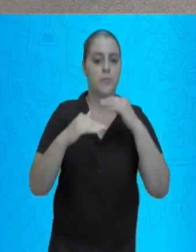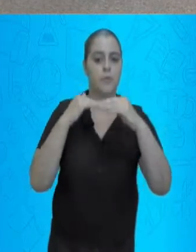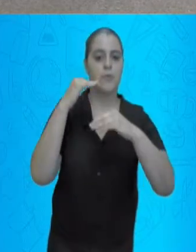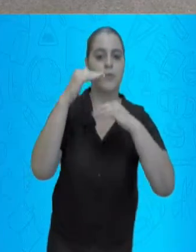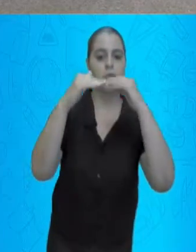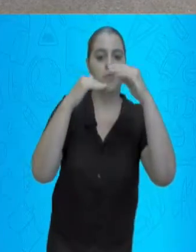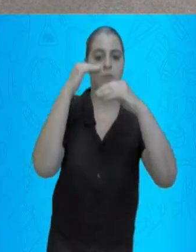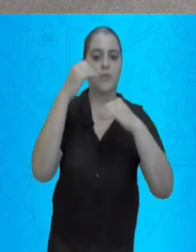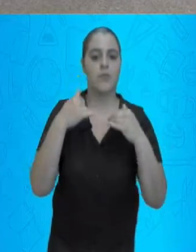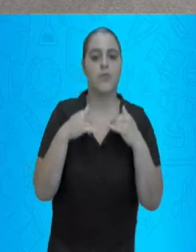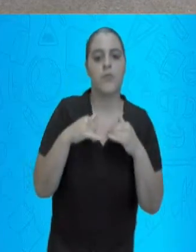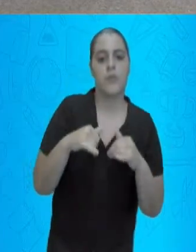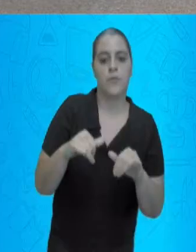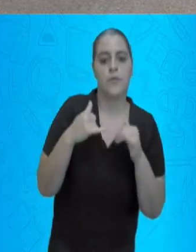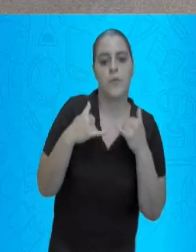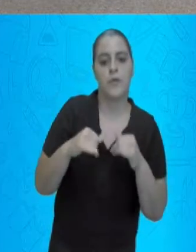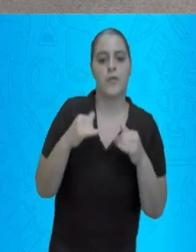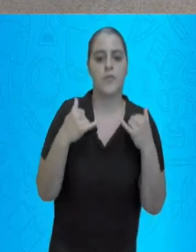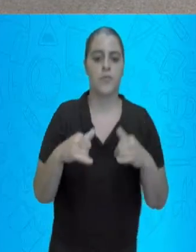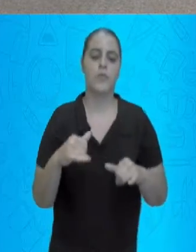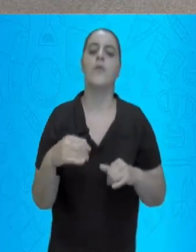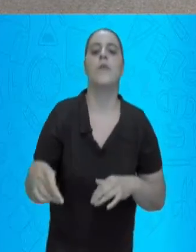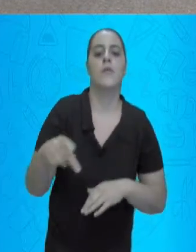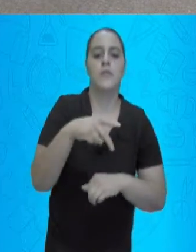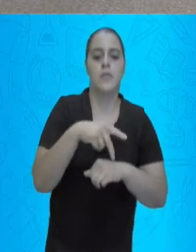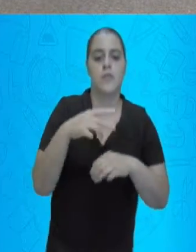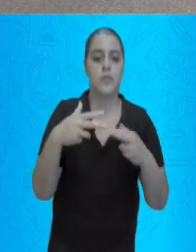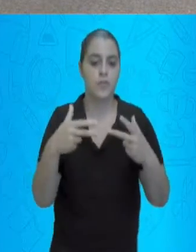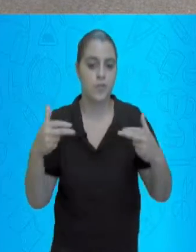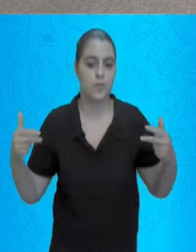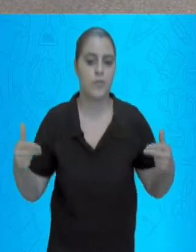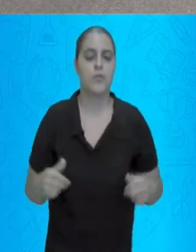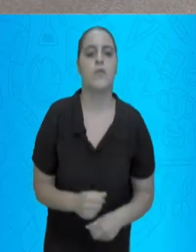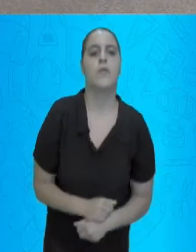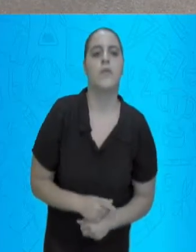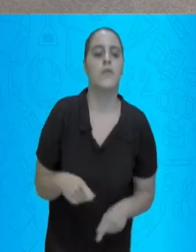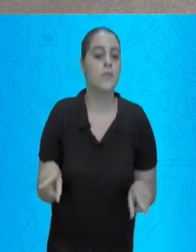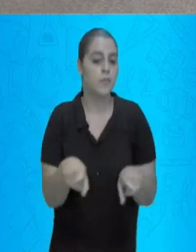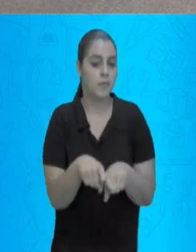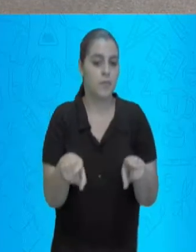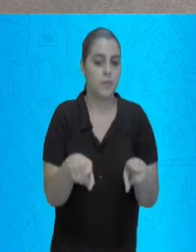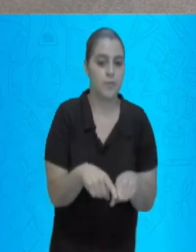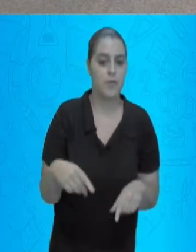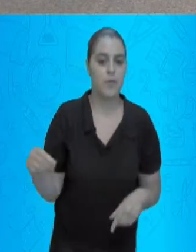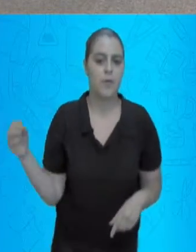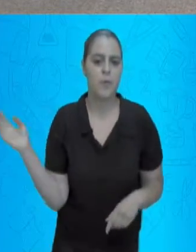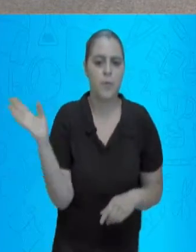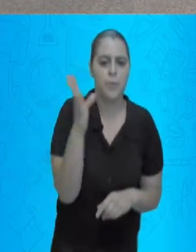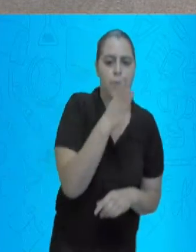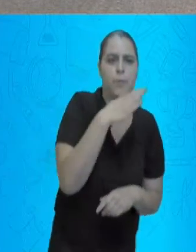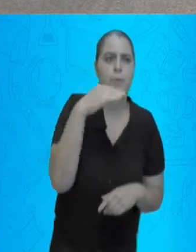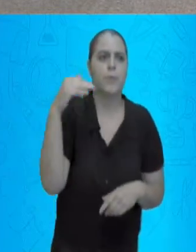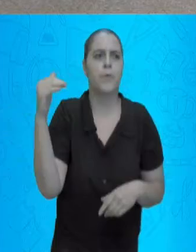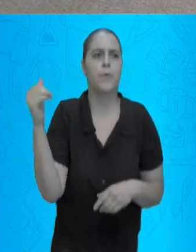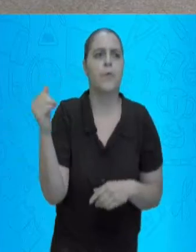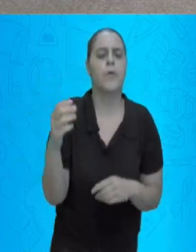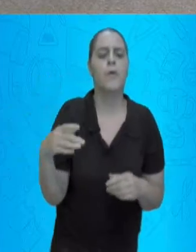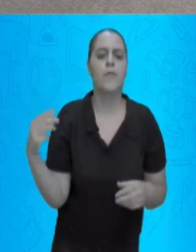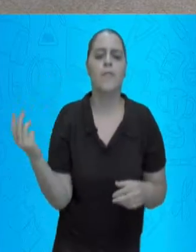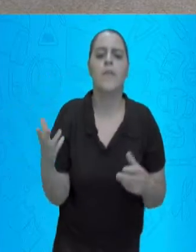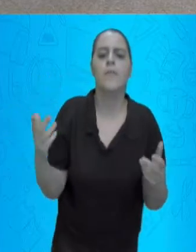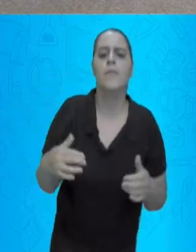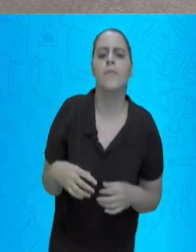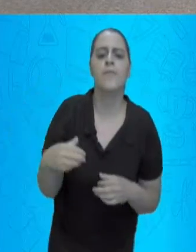formação das rochas sedimentares. Também o vento são fatores